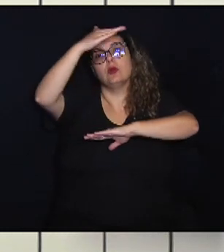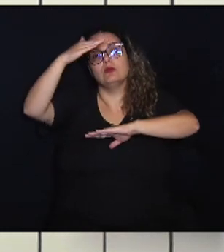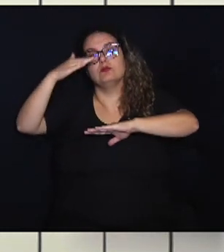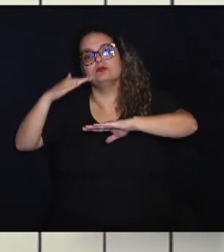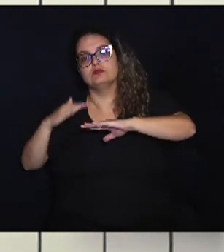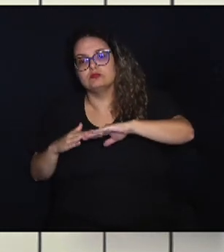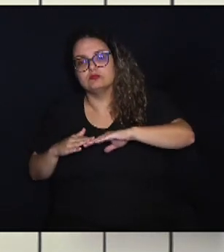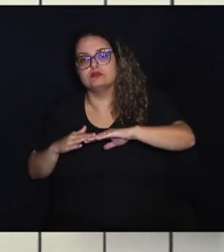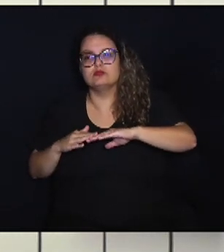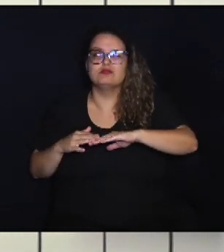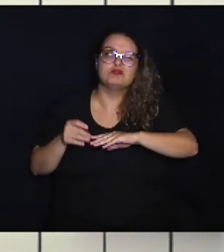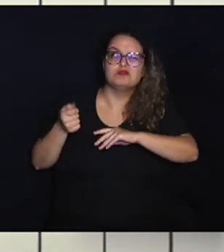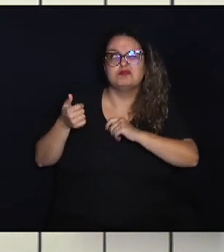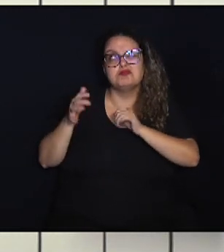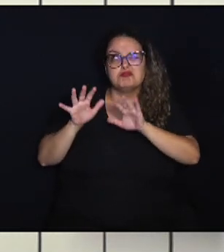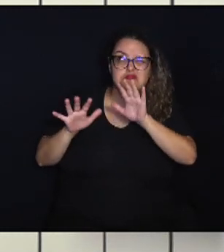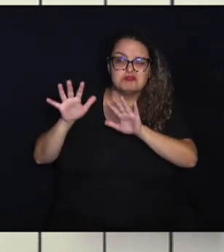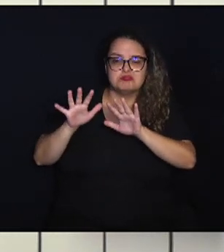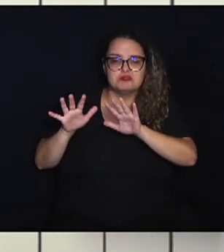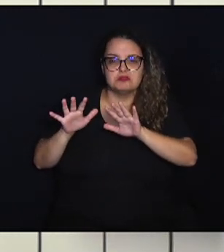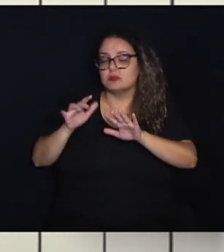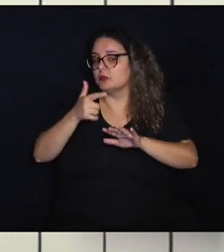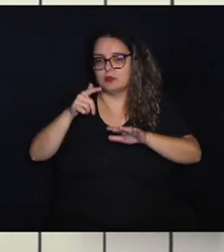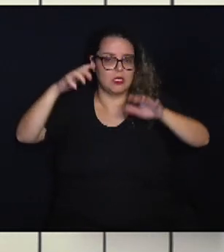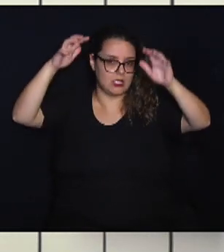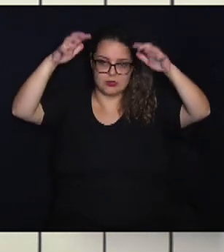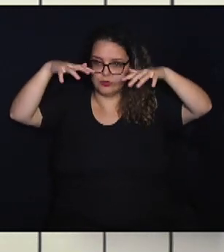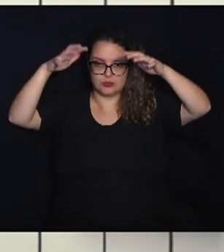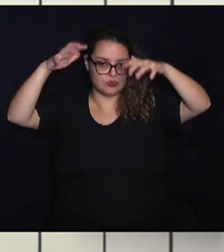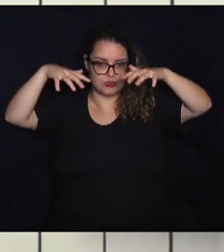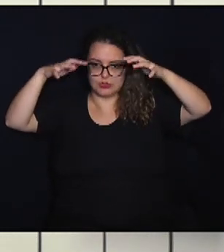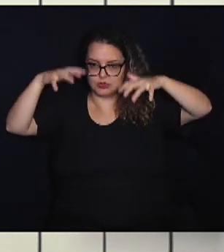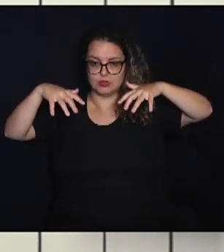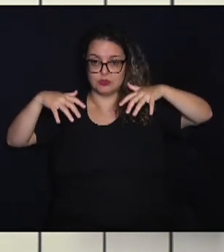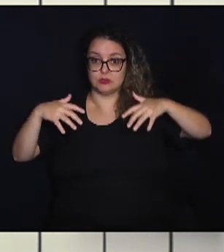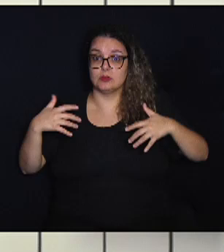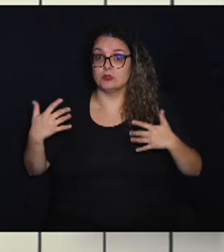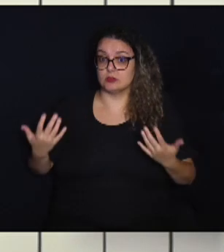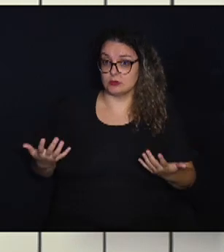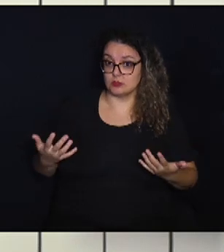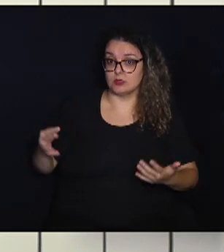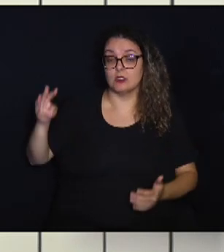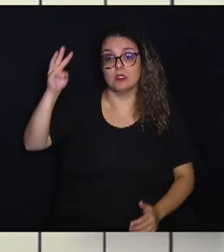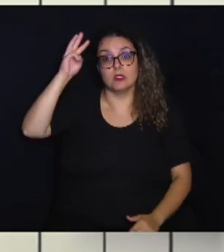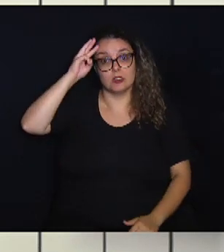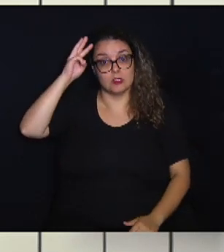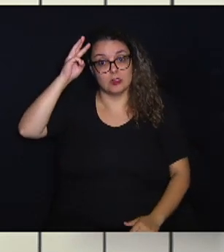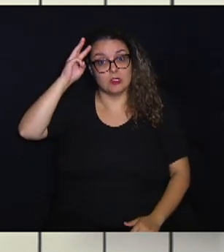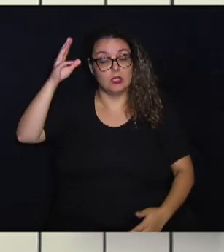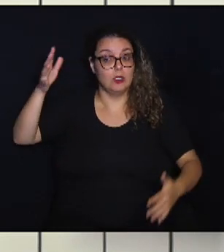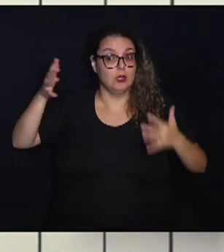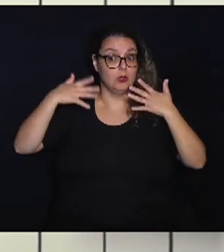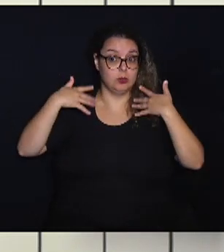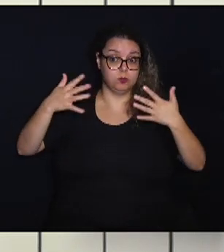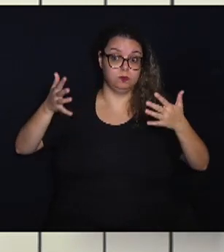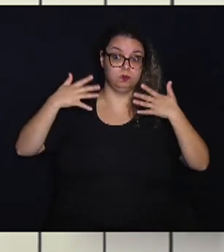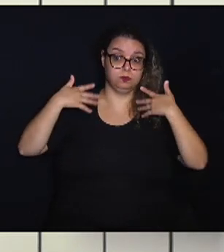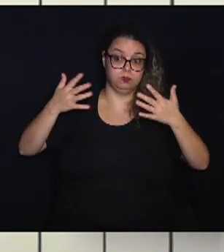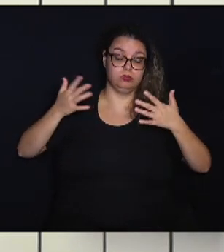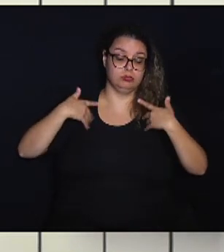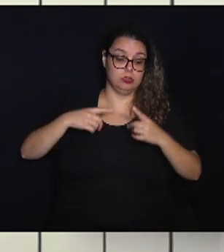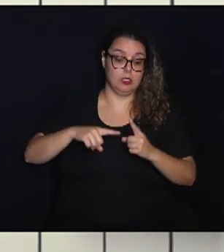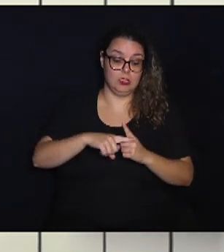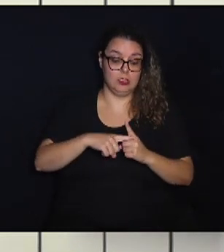com alguma nebulosidade, mas não tem previsão de chuva. Terça-feira de calorão, viu? Com mínima